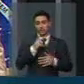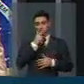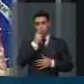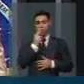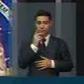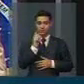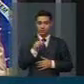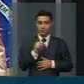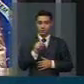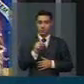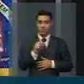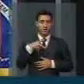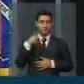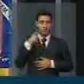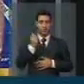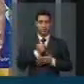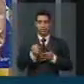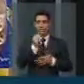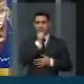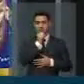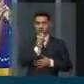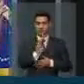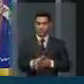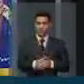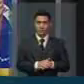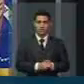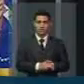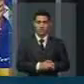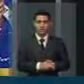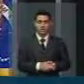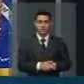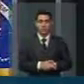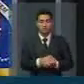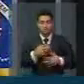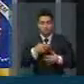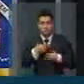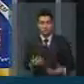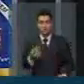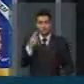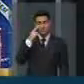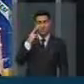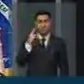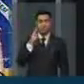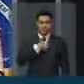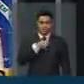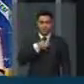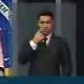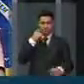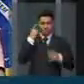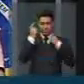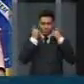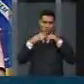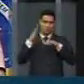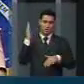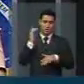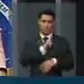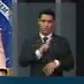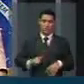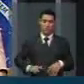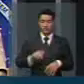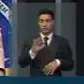política superada, fecha aspas. Pois bem, isso me preocupa demasiadamente. O governo Fernando Henrique,